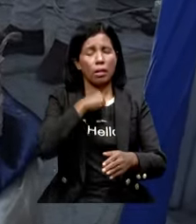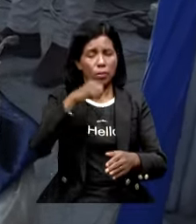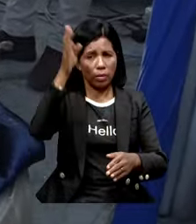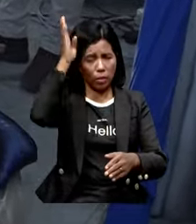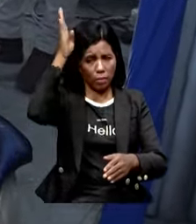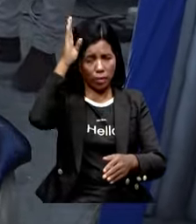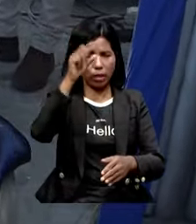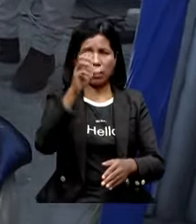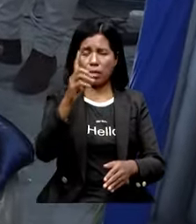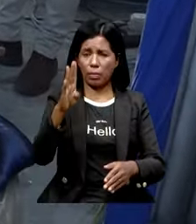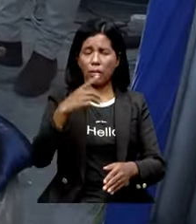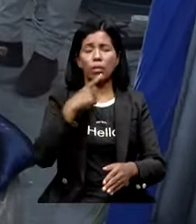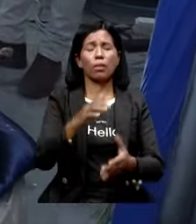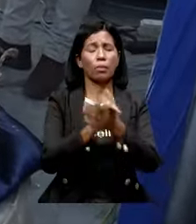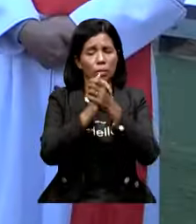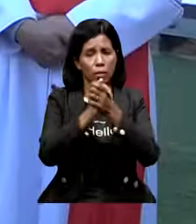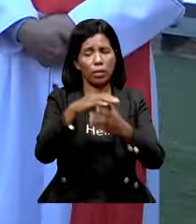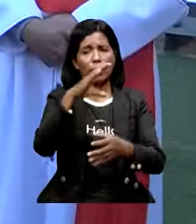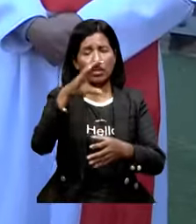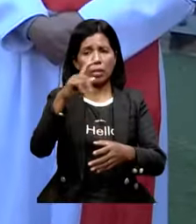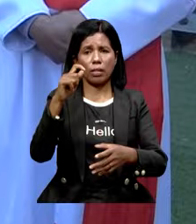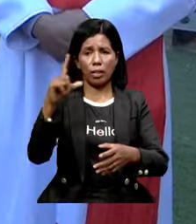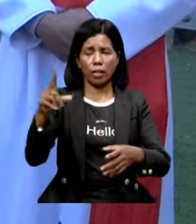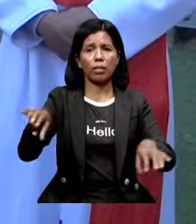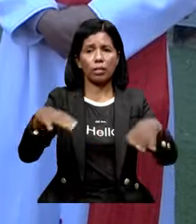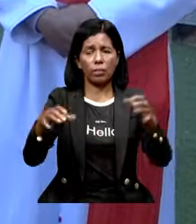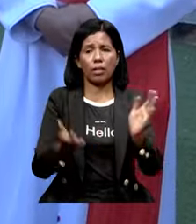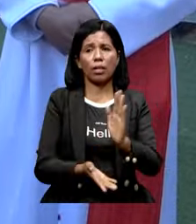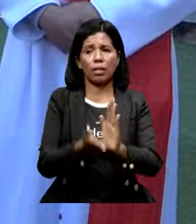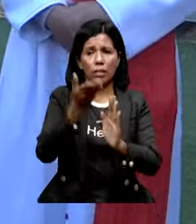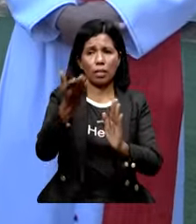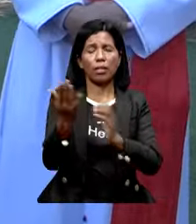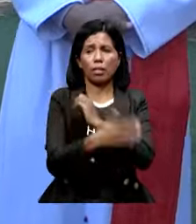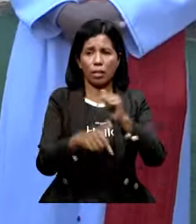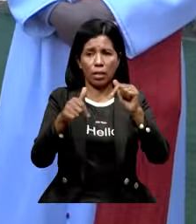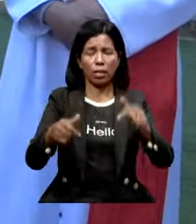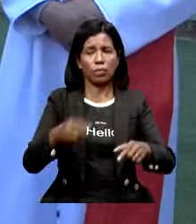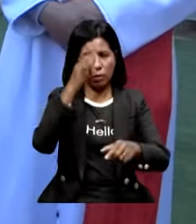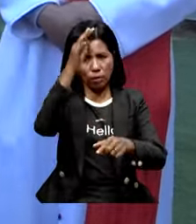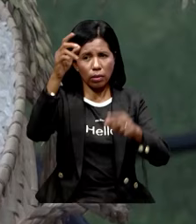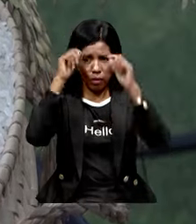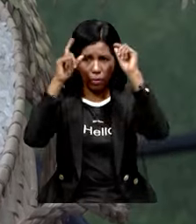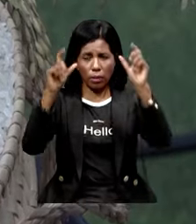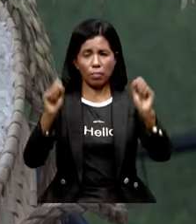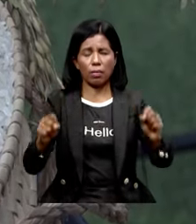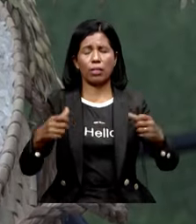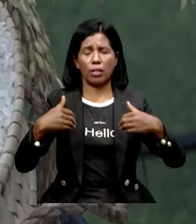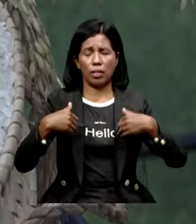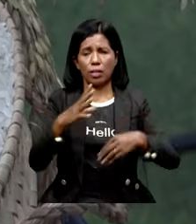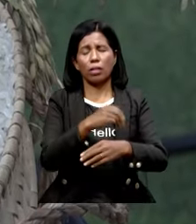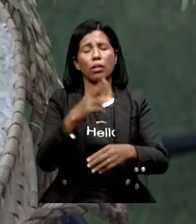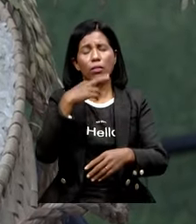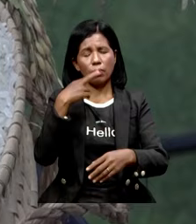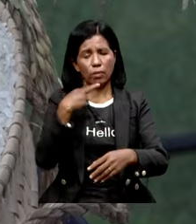Carmo da Silva STB, congratula-se se tele no serviço, na BLA se a produção e arrelaram, no futuro Timor-Leste BLA menos dependência para